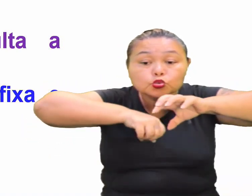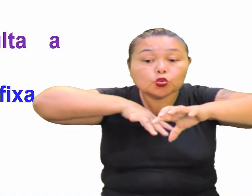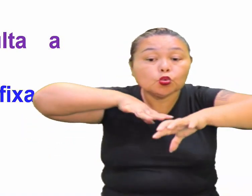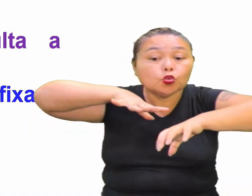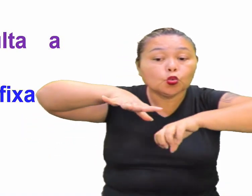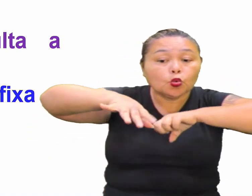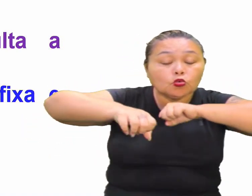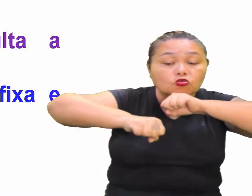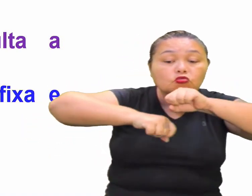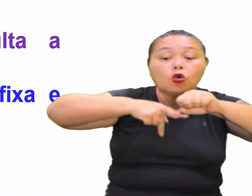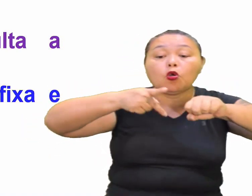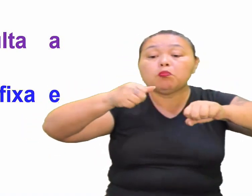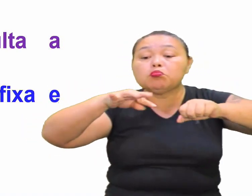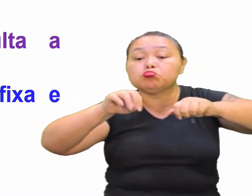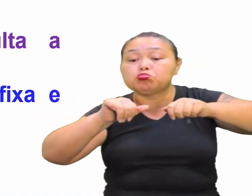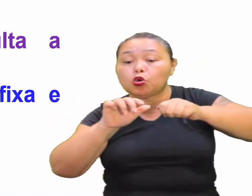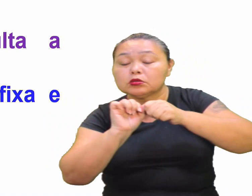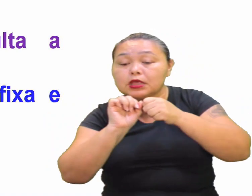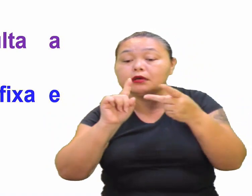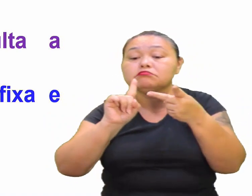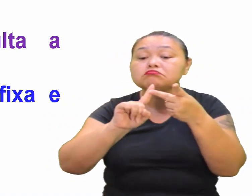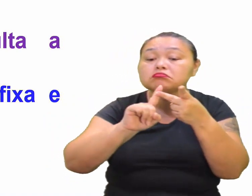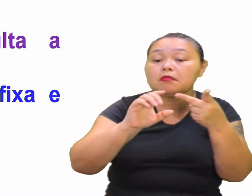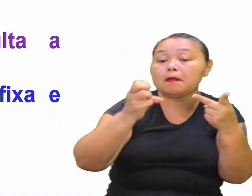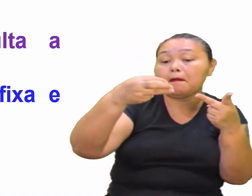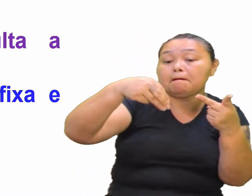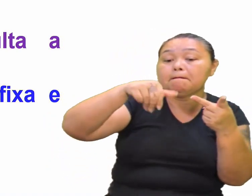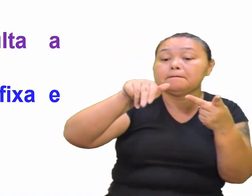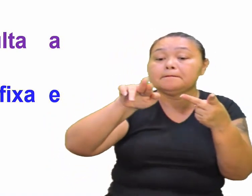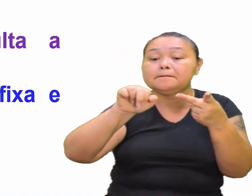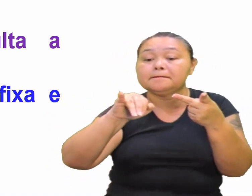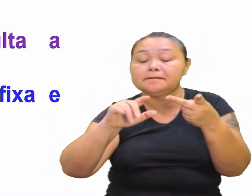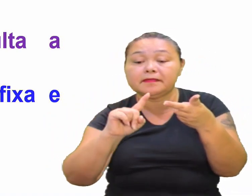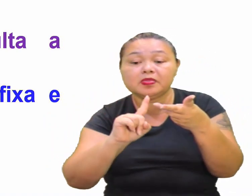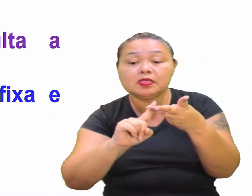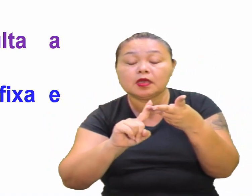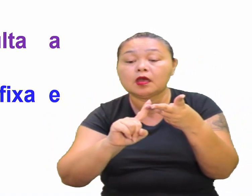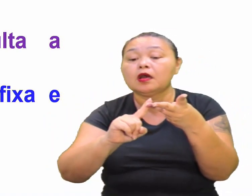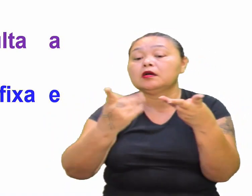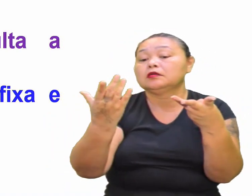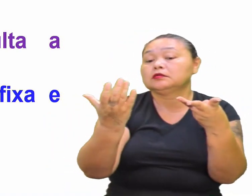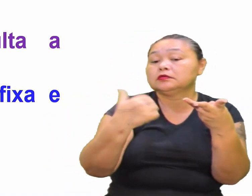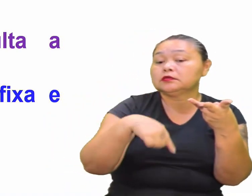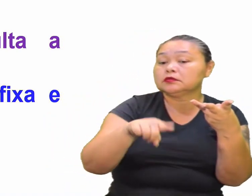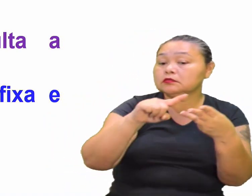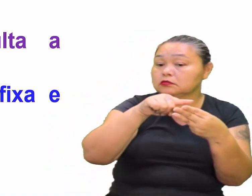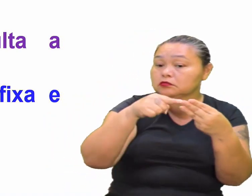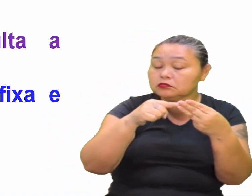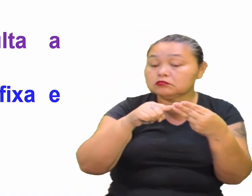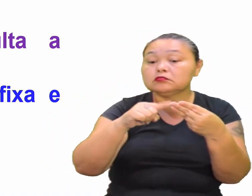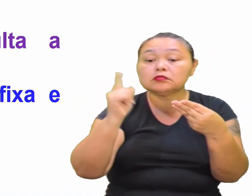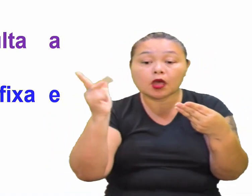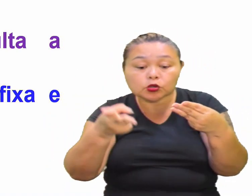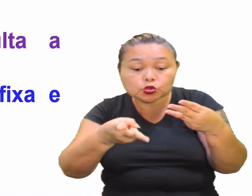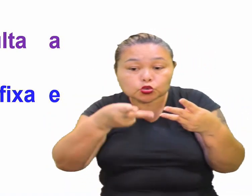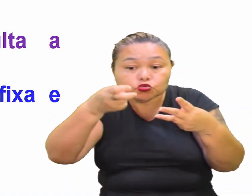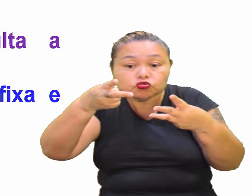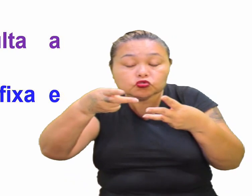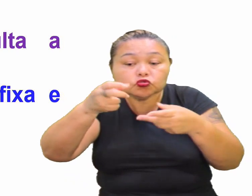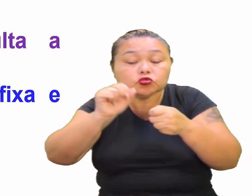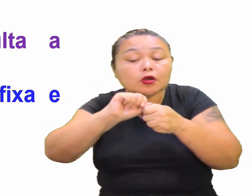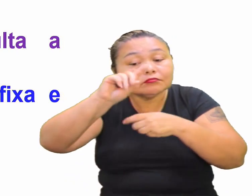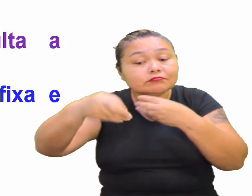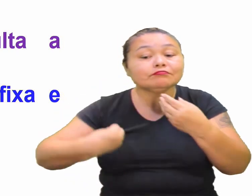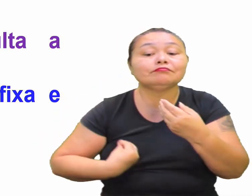desse potássio, fósforo, magnésio, todos esses outros elementos, tá? Para poderem sobreviver. É isso mesmo.